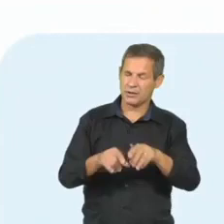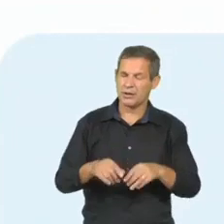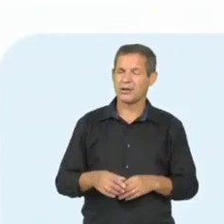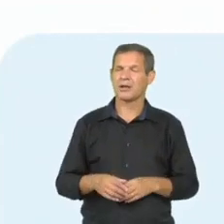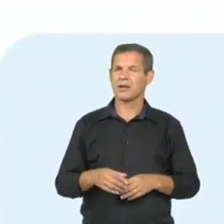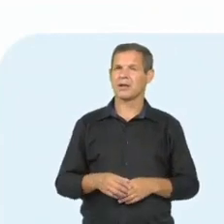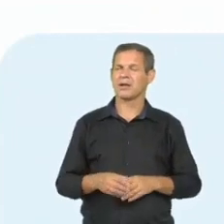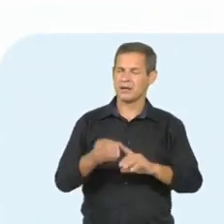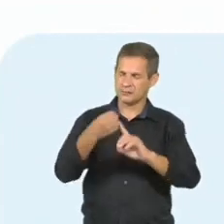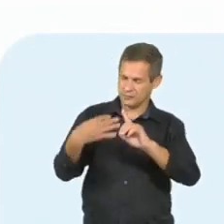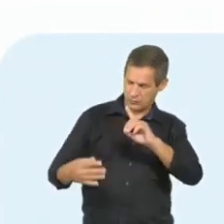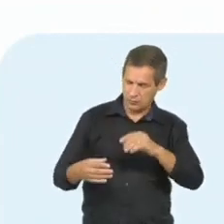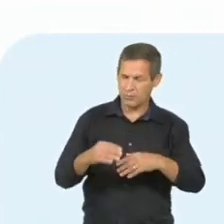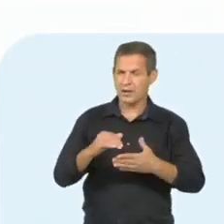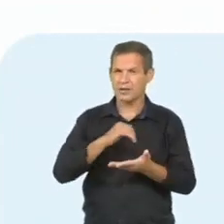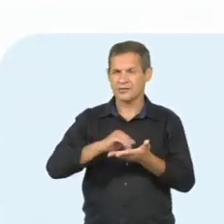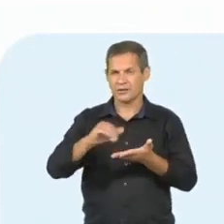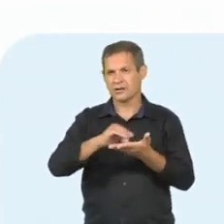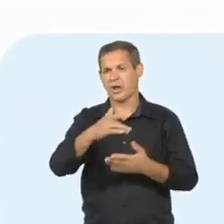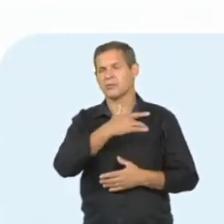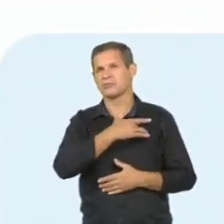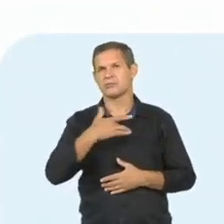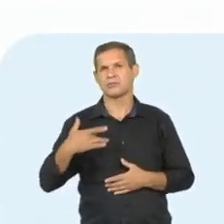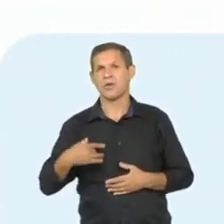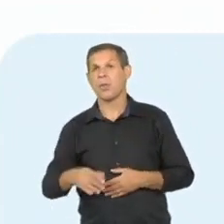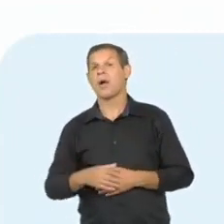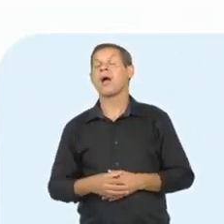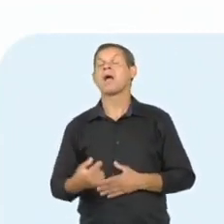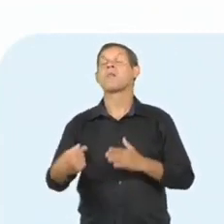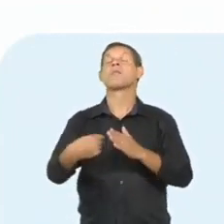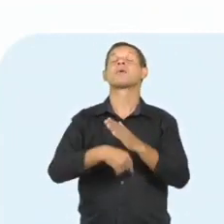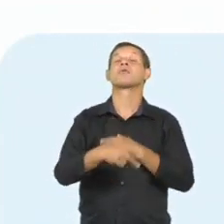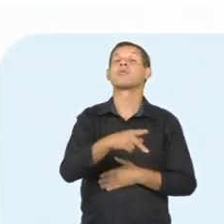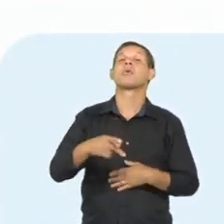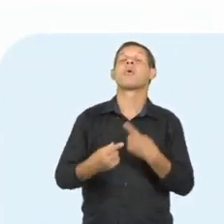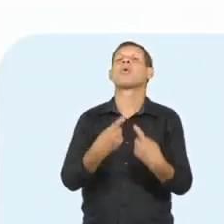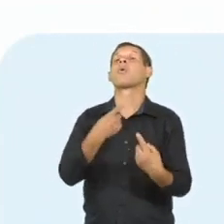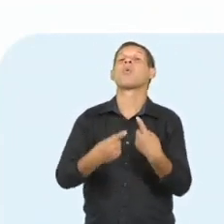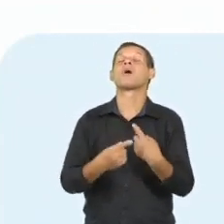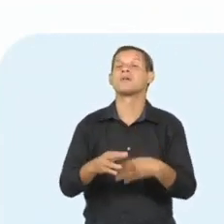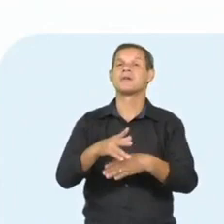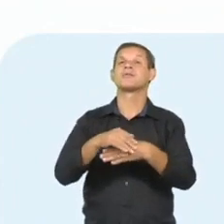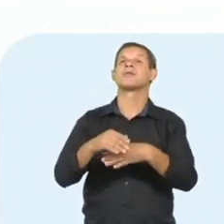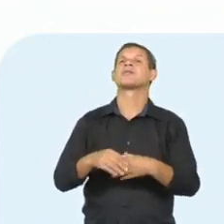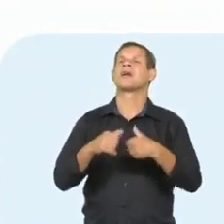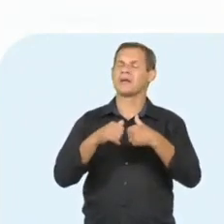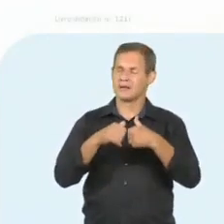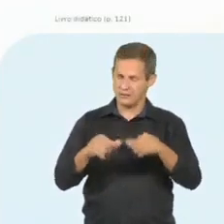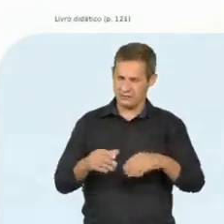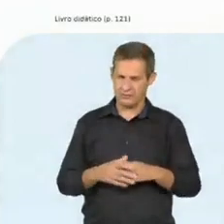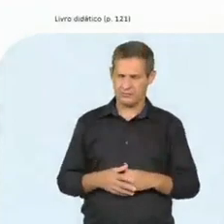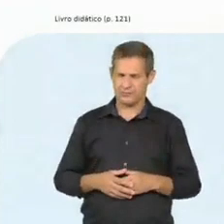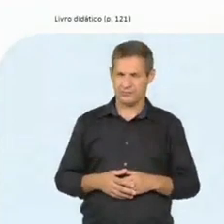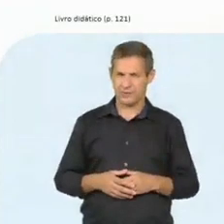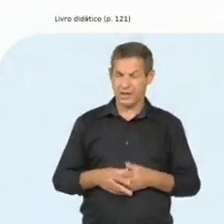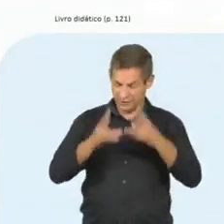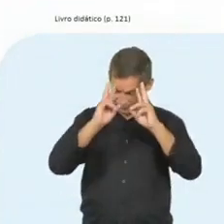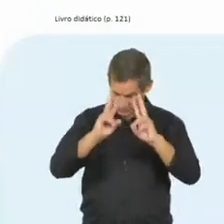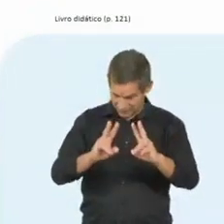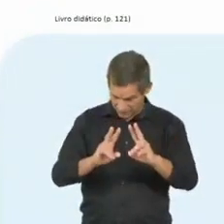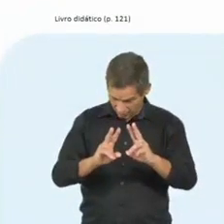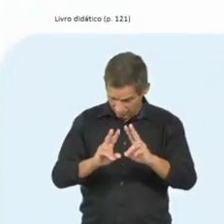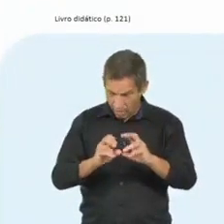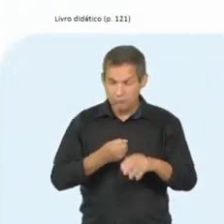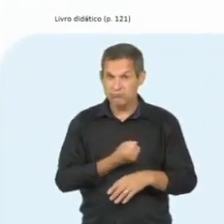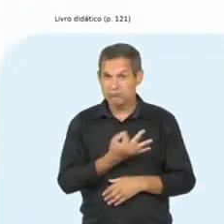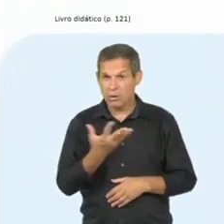notificações vão para quem? Para a Secretaria de Saúde. Aí você me pergunta, mas professor, quais doenças são essas? Olha só o